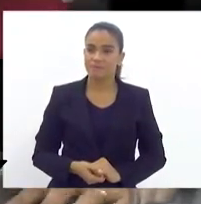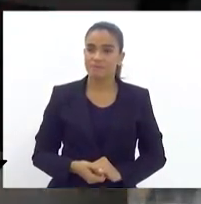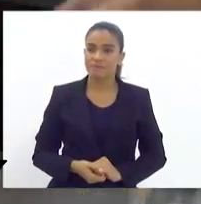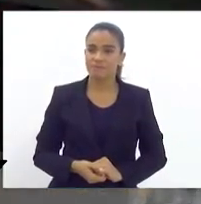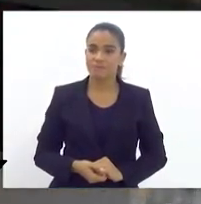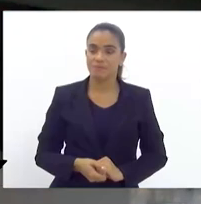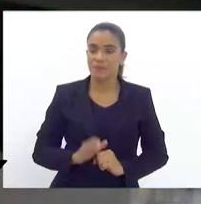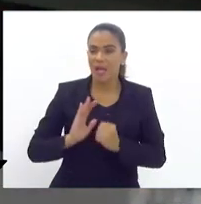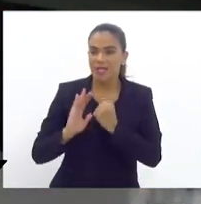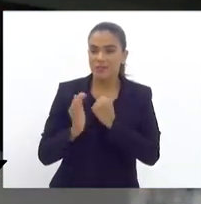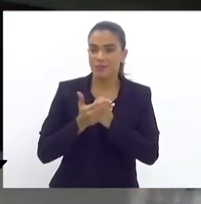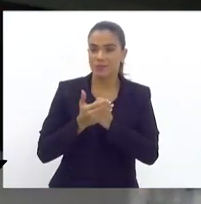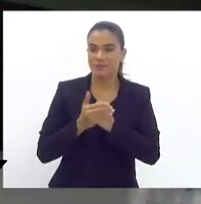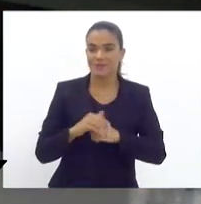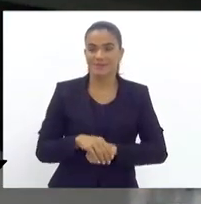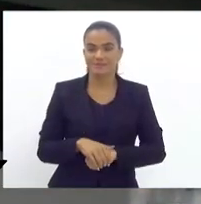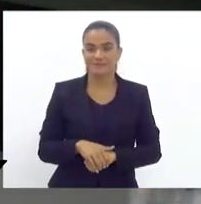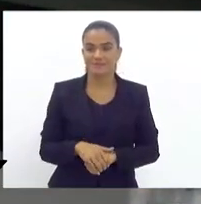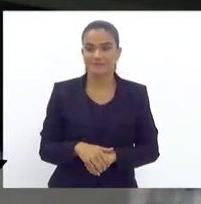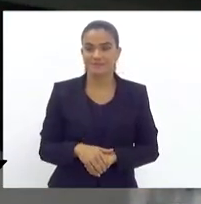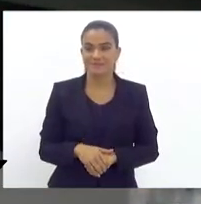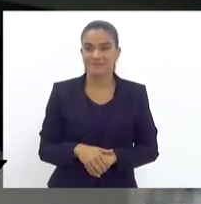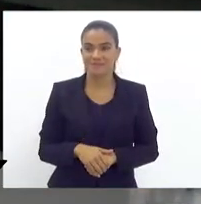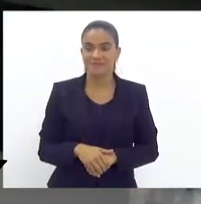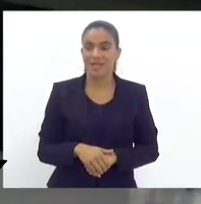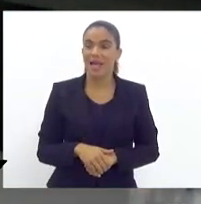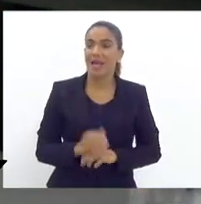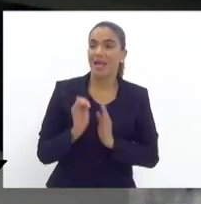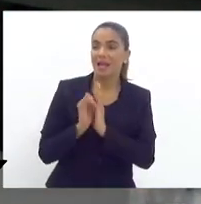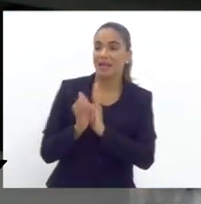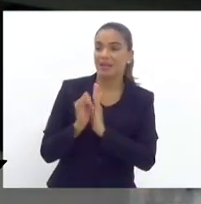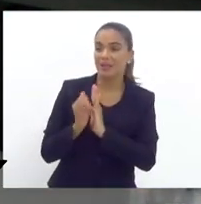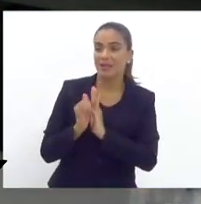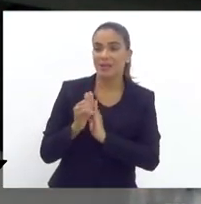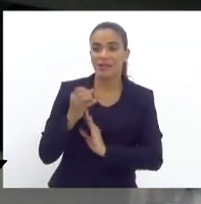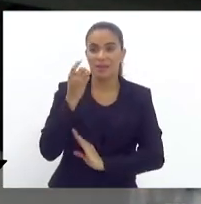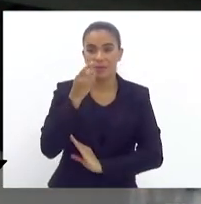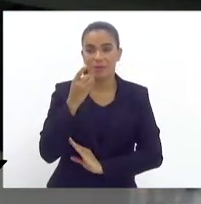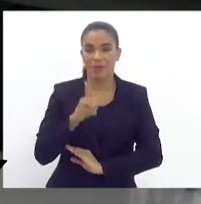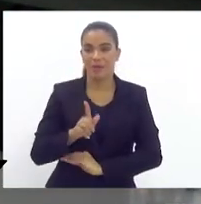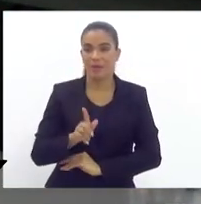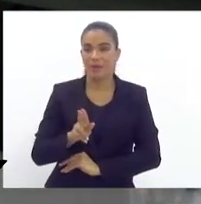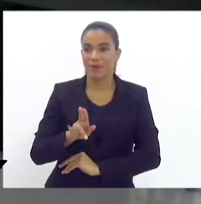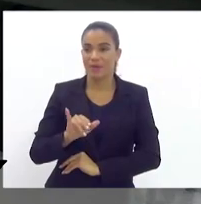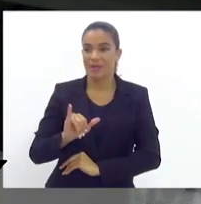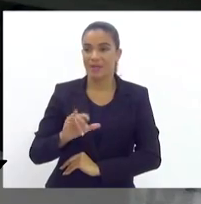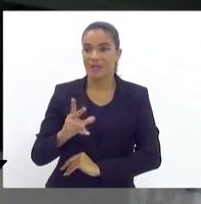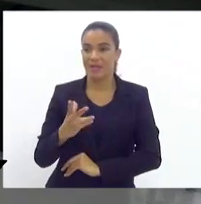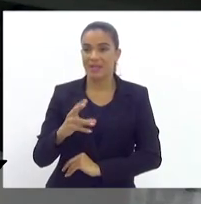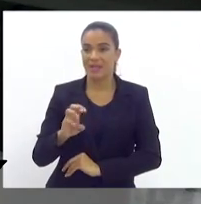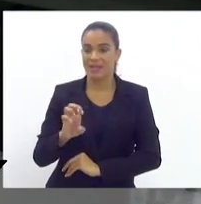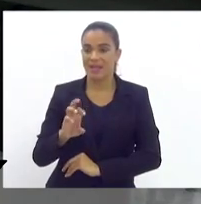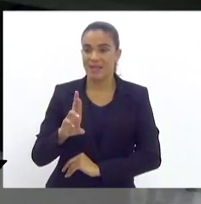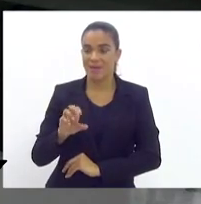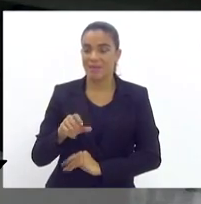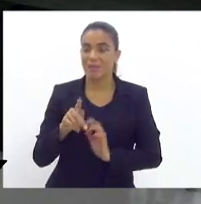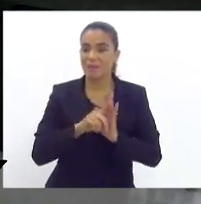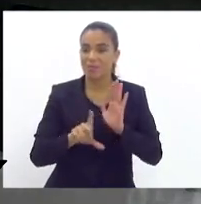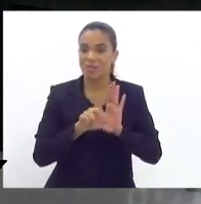Estava escondido aqui. 26. Relatoria do deputado Guilherme De Laroli. É item 26 da pauta. Projeto de